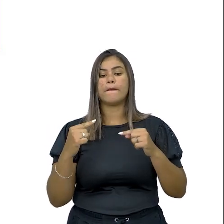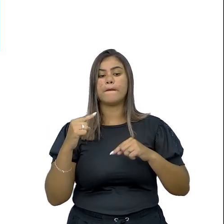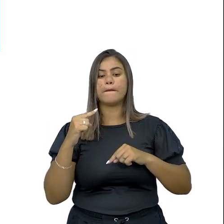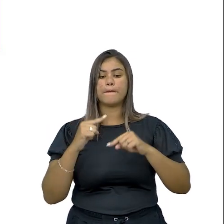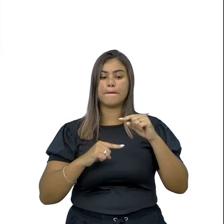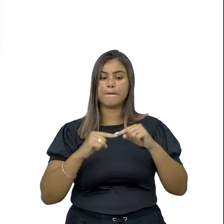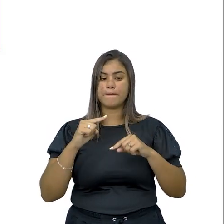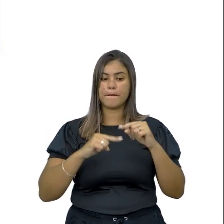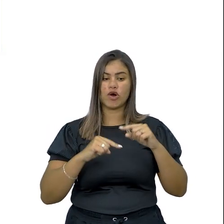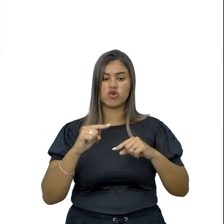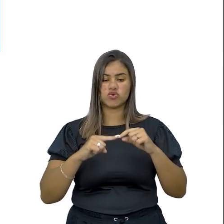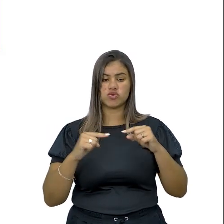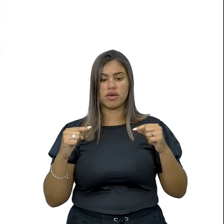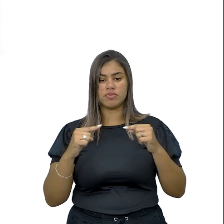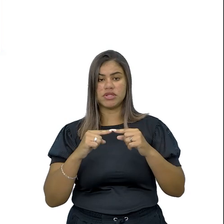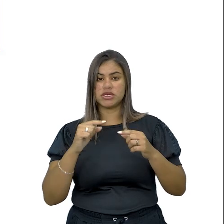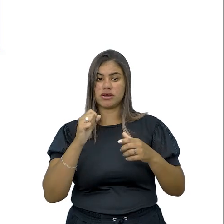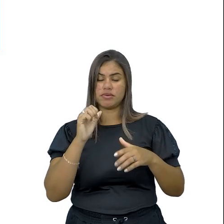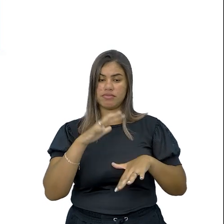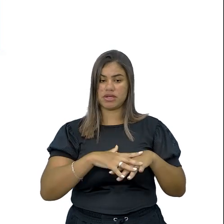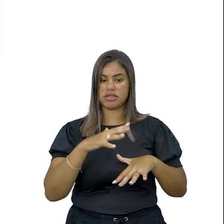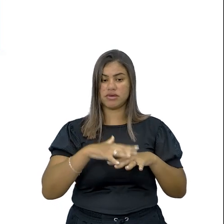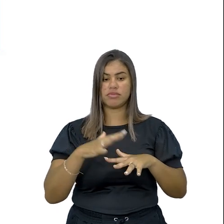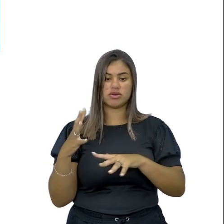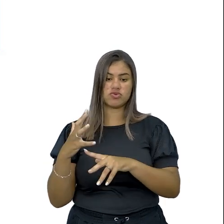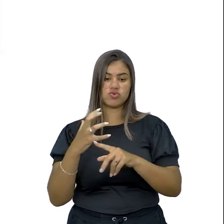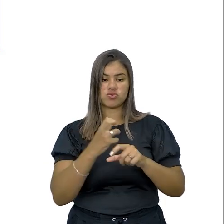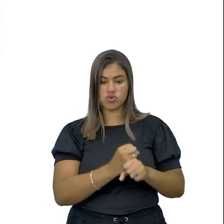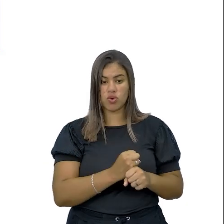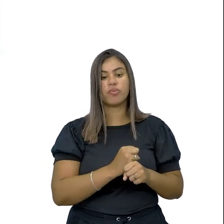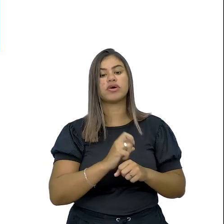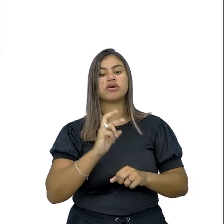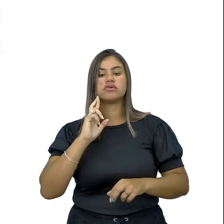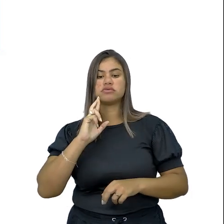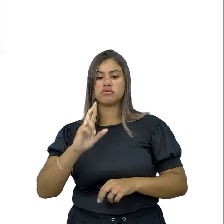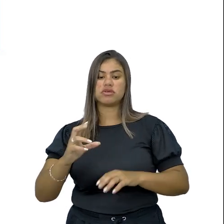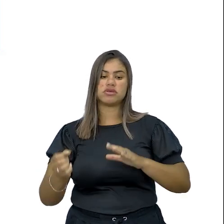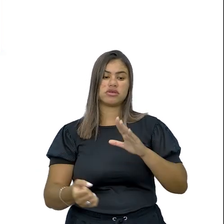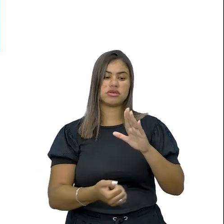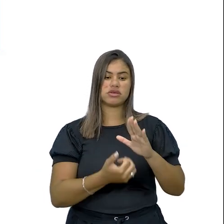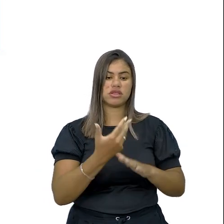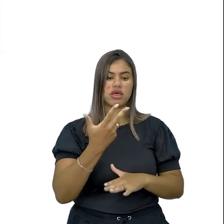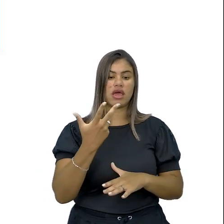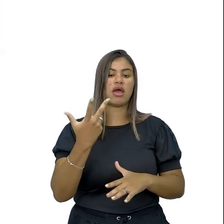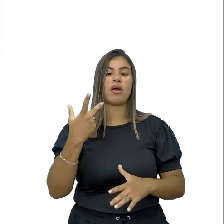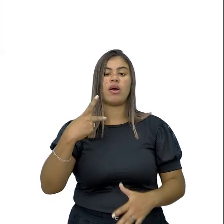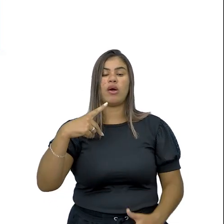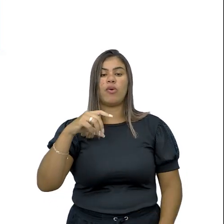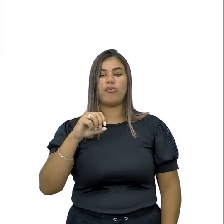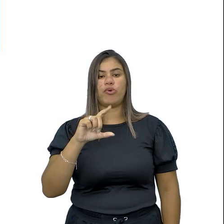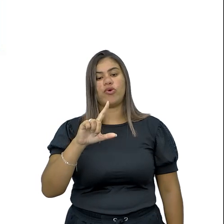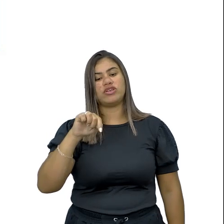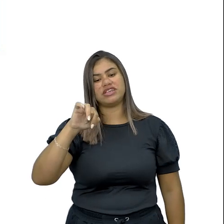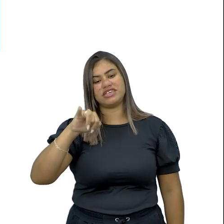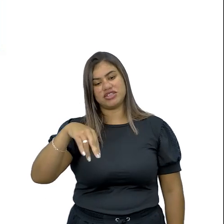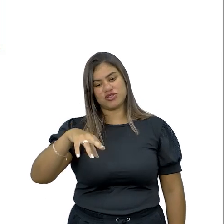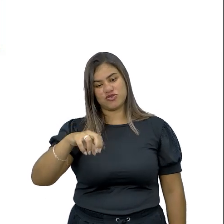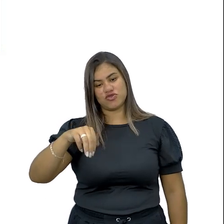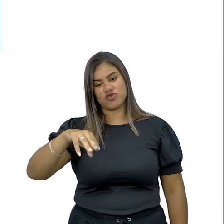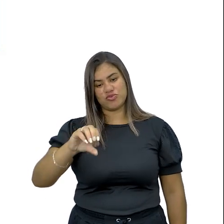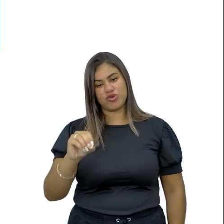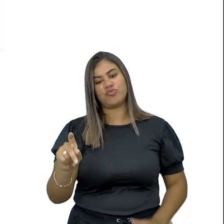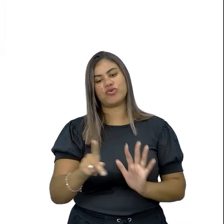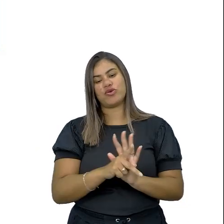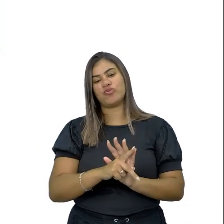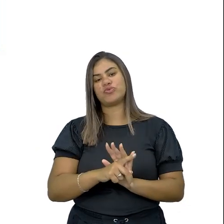elaborar problemas que possam ser representados por equações polinomiais do segundo grau. O objeto de conhecimento são as